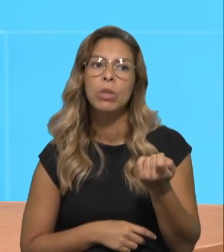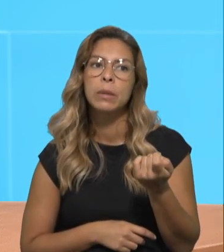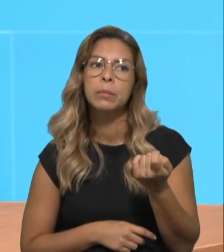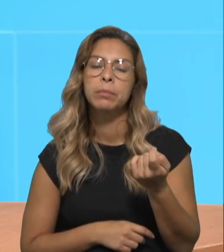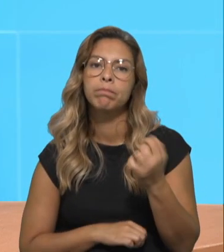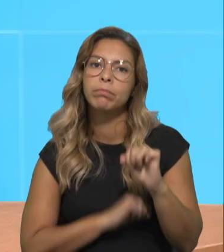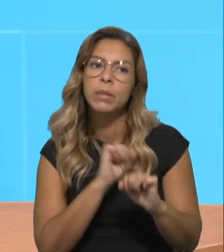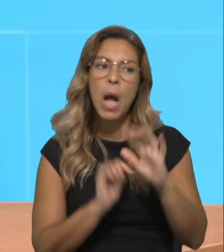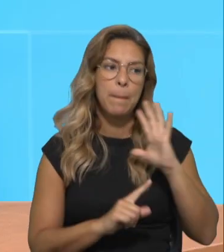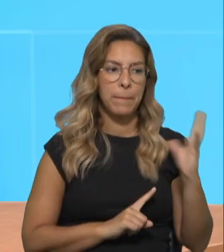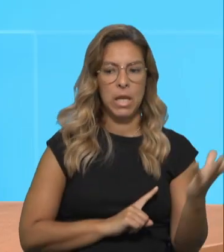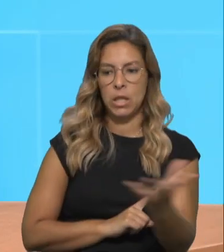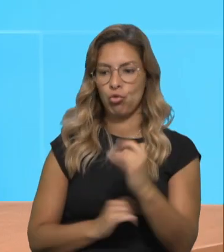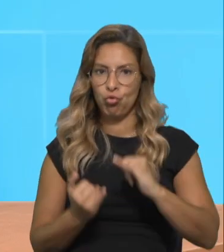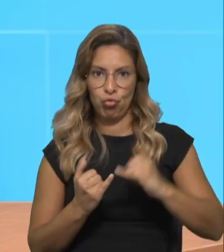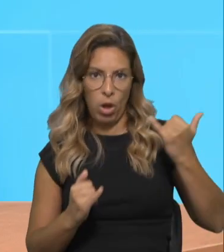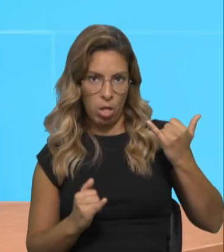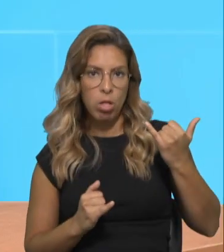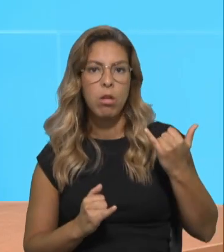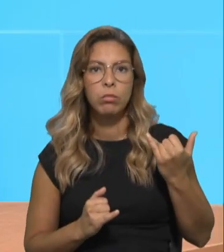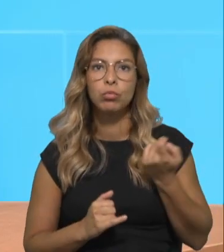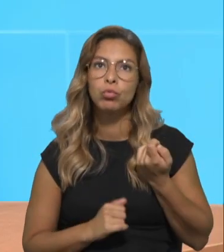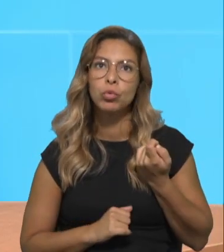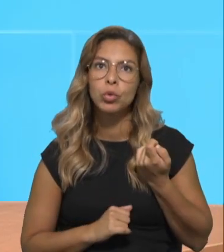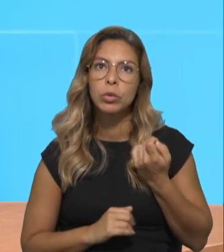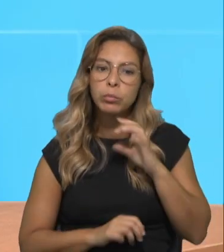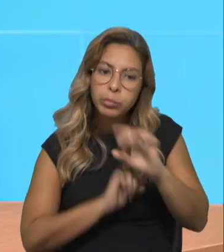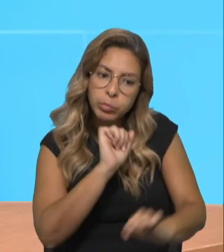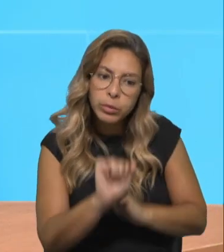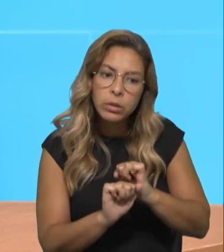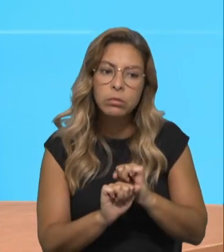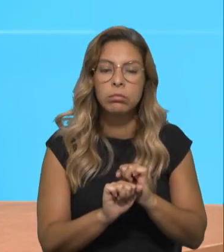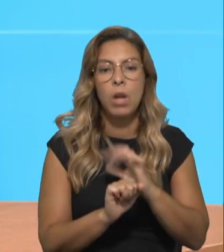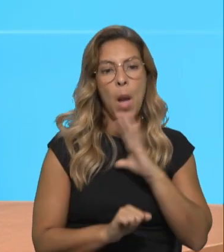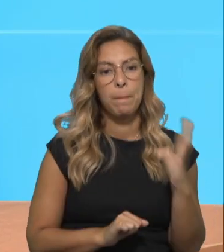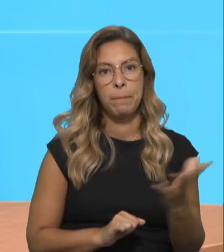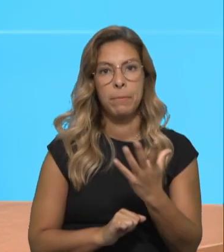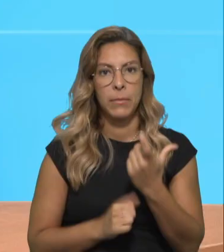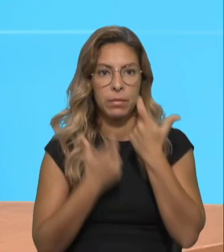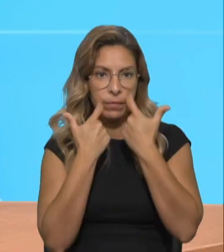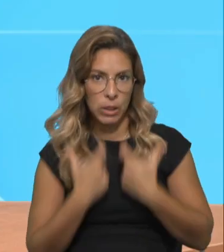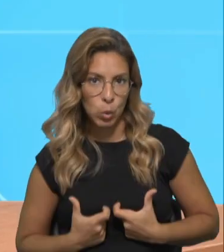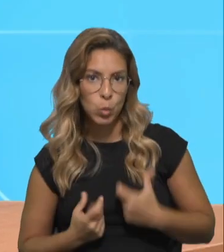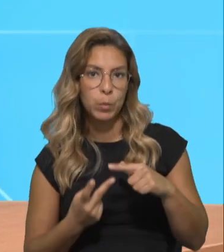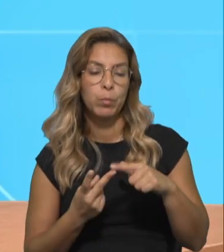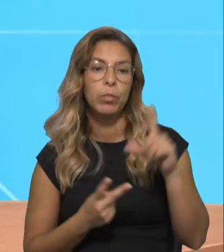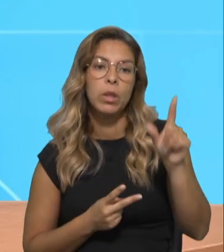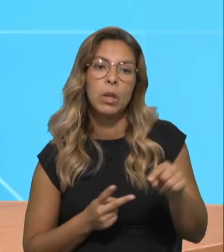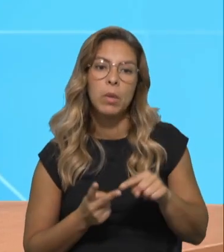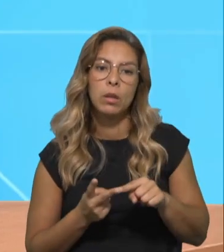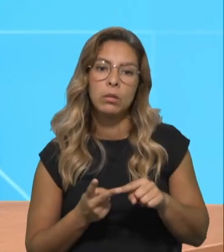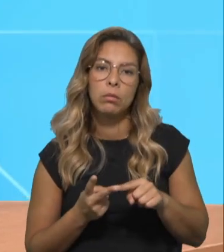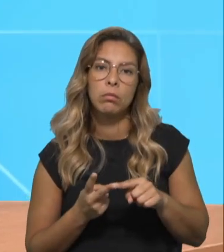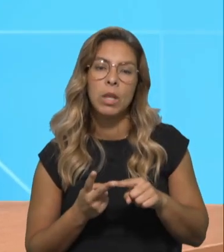o ambiente digital deve ser espelho daquilo que acontece no ambiente físico e é tudo a mesma vida e